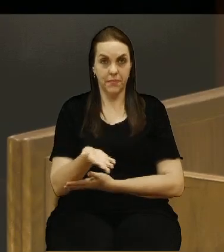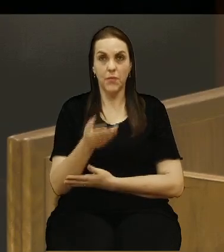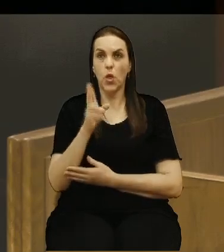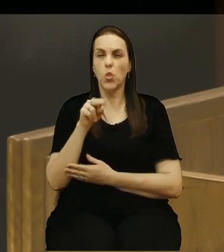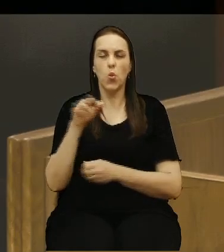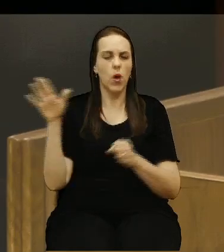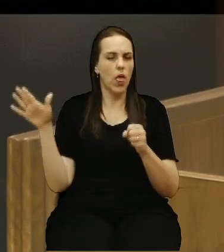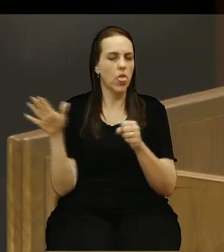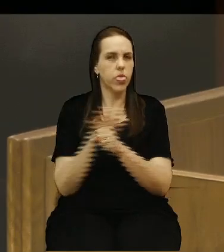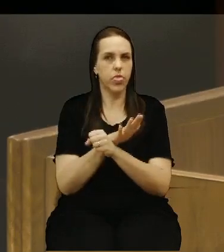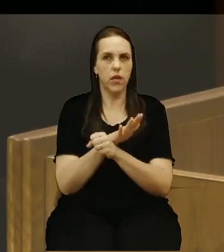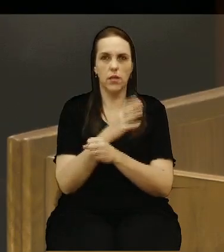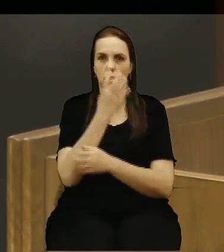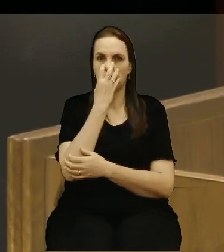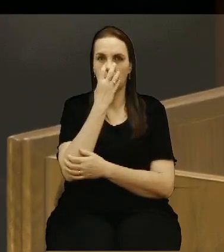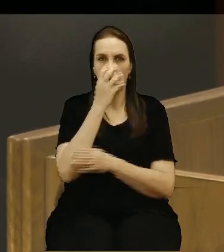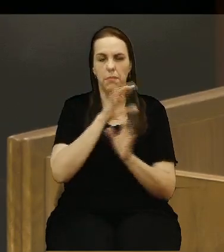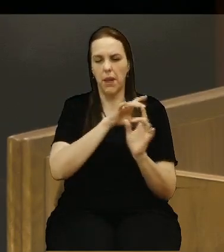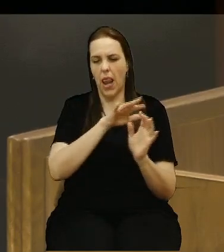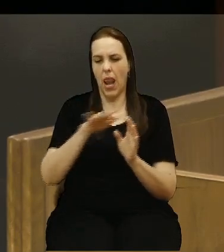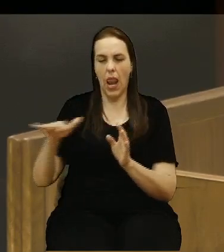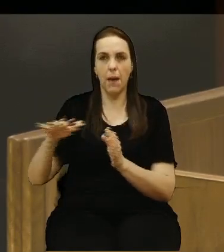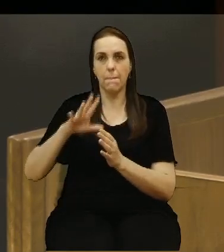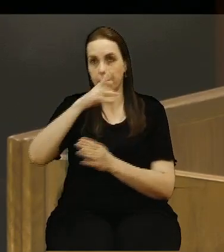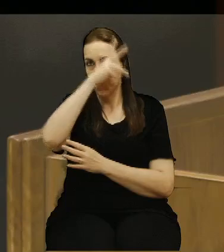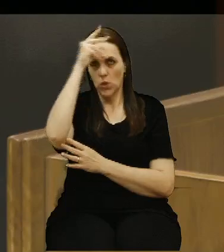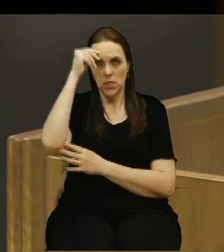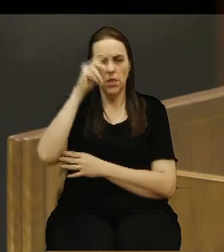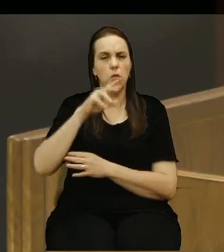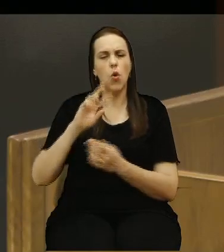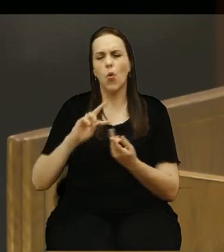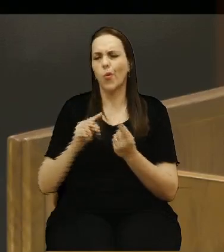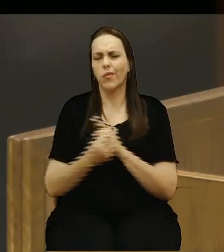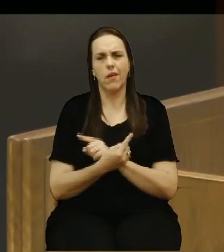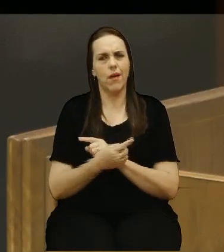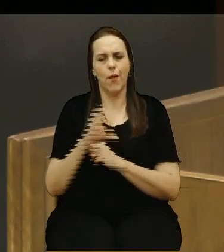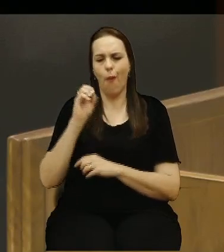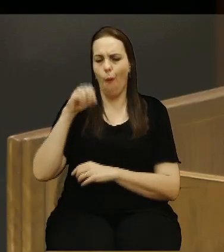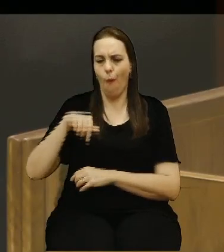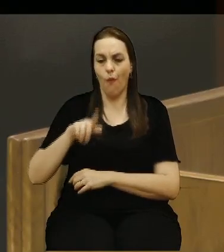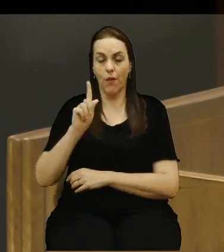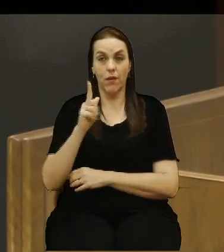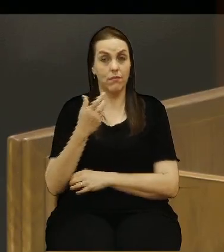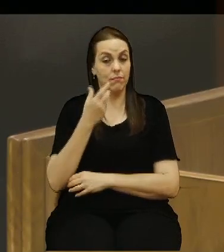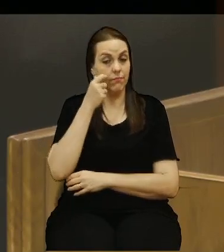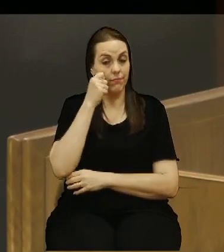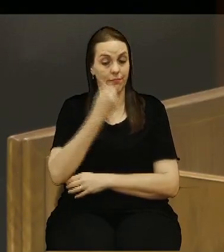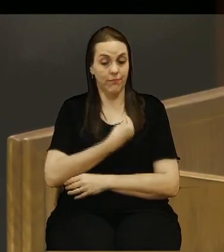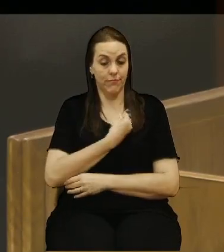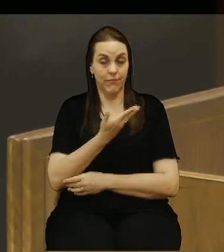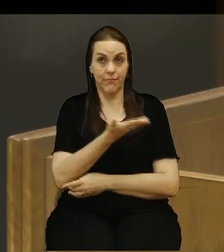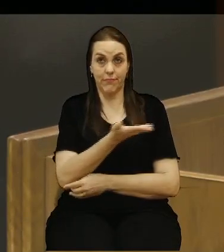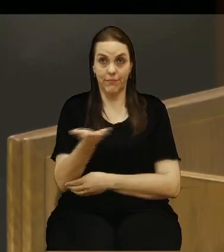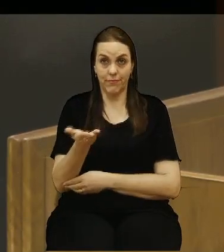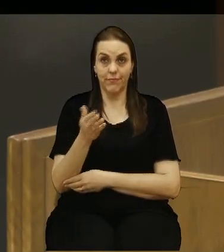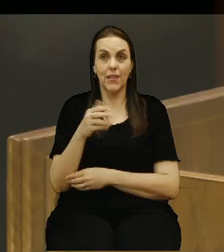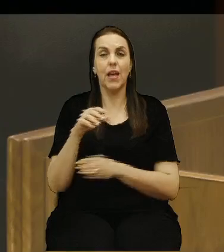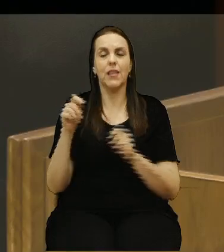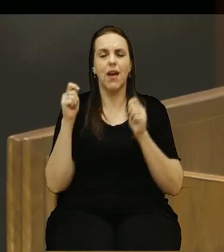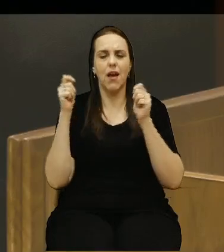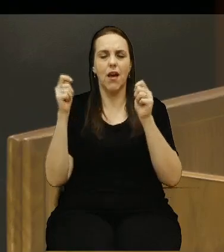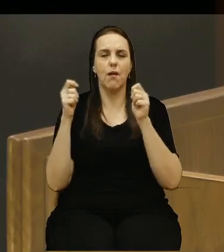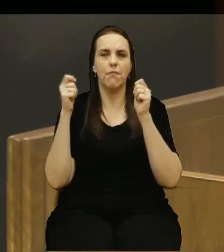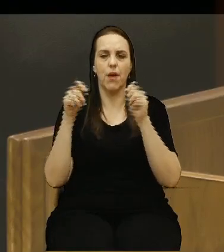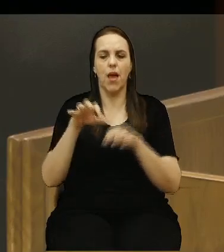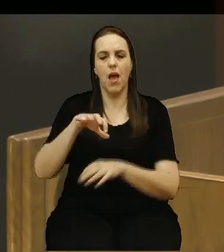superlotar o canil municipal. Pelo contrário, todos os anos essas ONGs aqui presentes fazem uma campanha de adoção e também